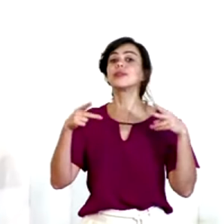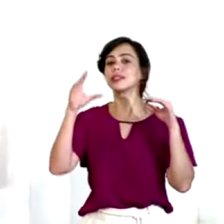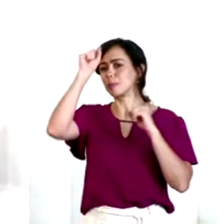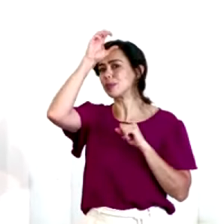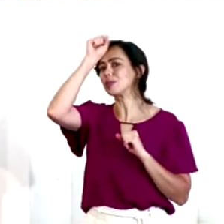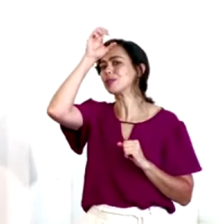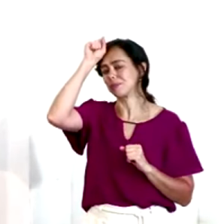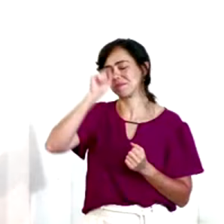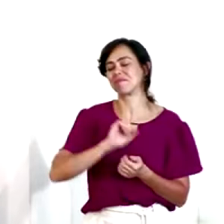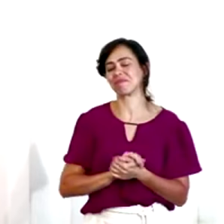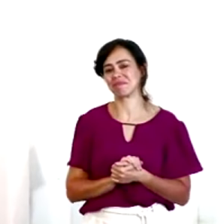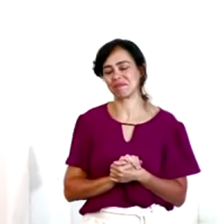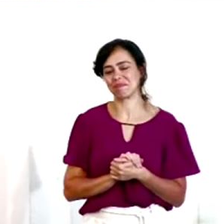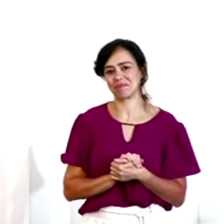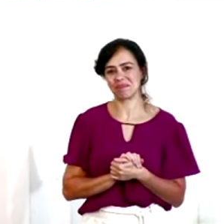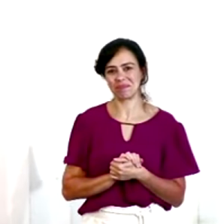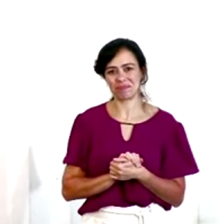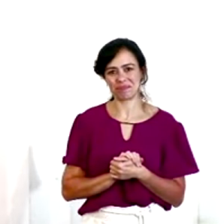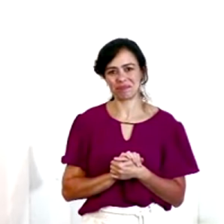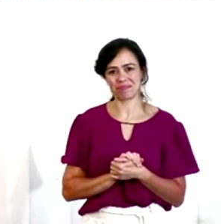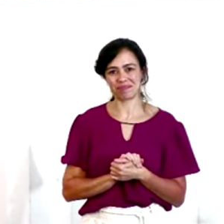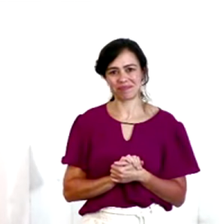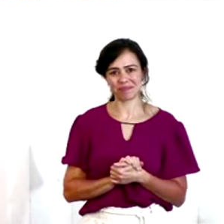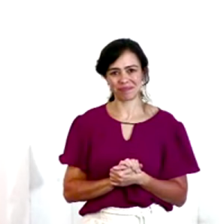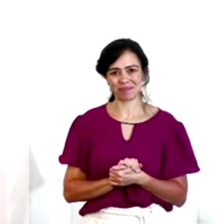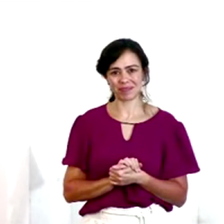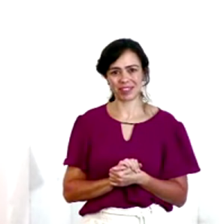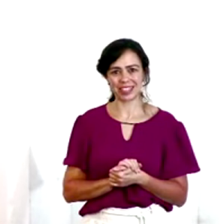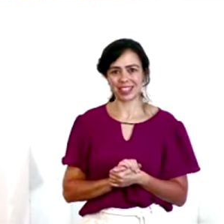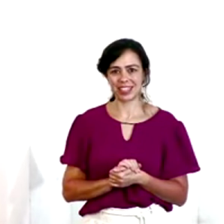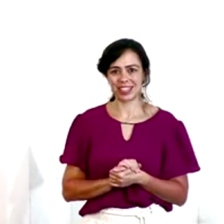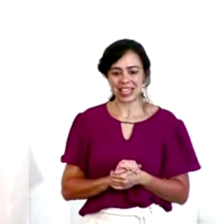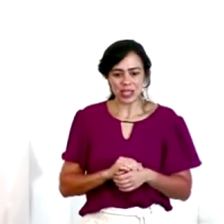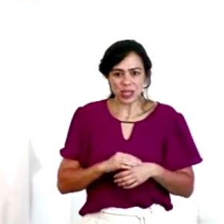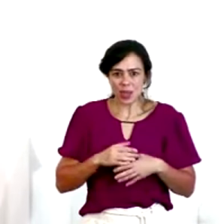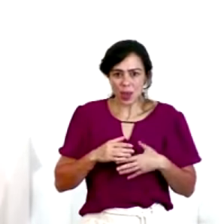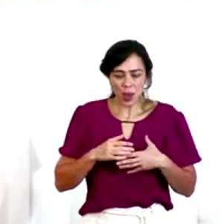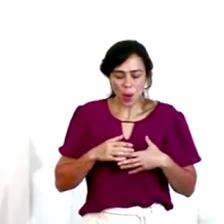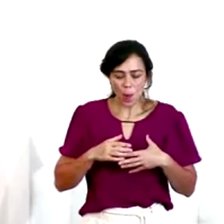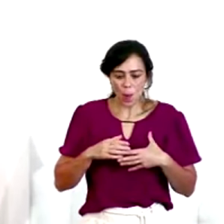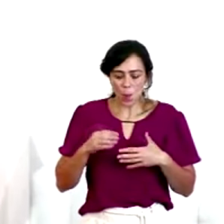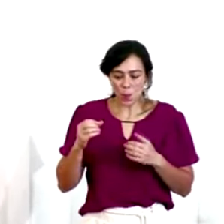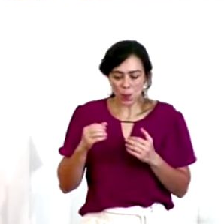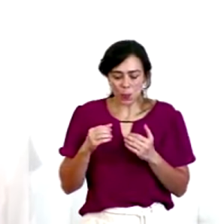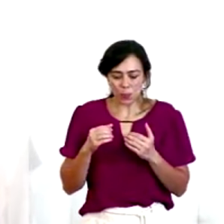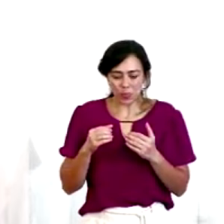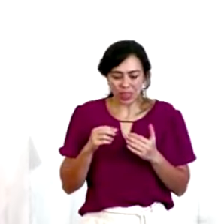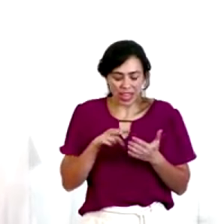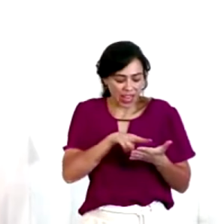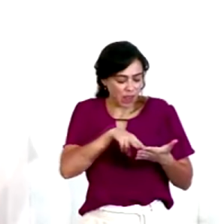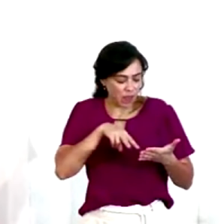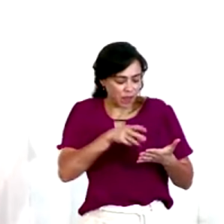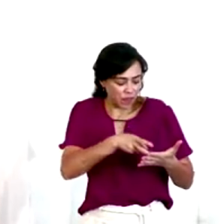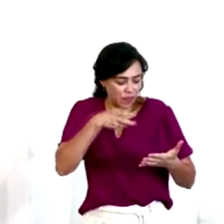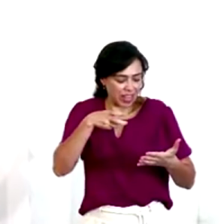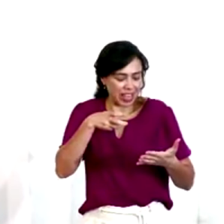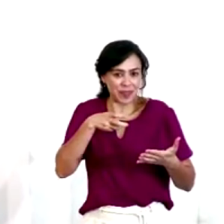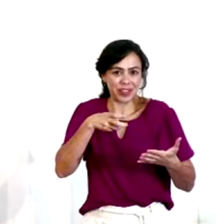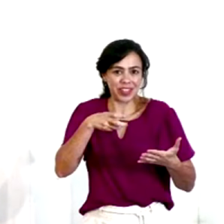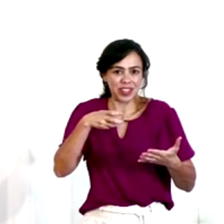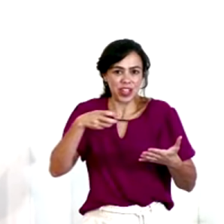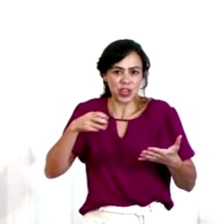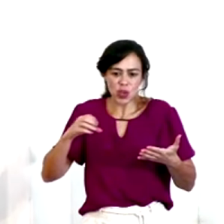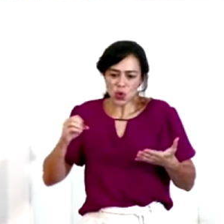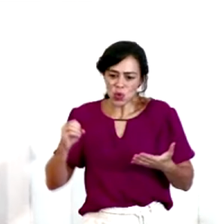O texto nos fala de uma grande restauração, mas ao mesmo tempo o texto nos fala de um